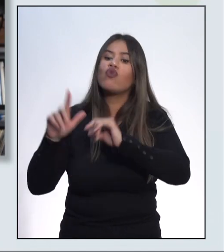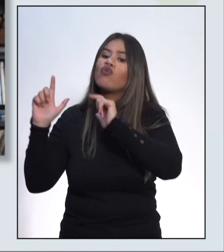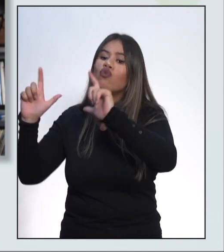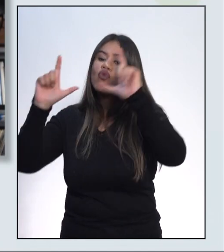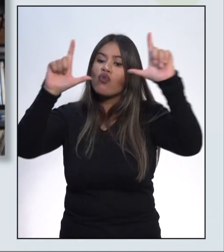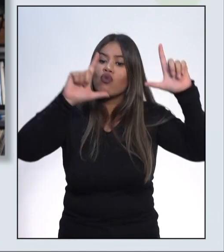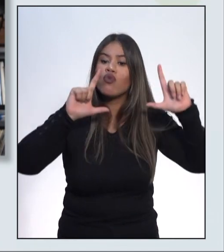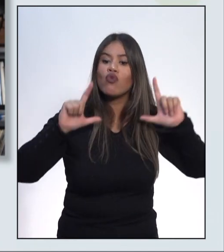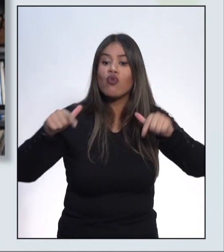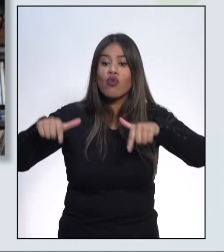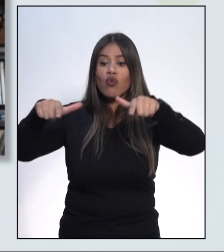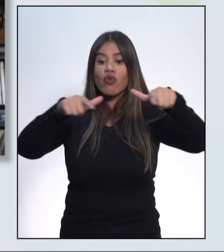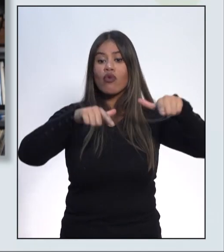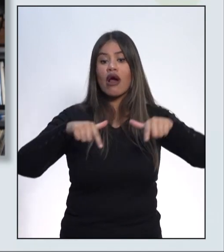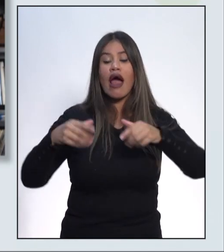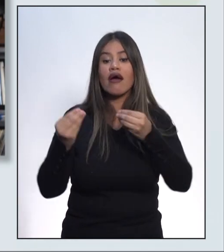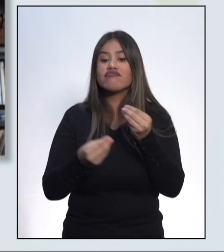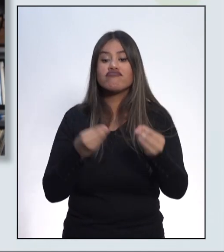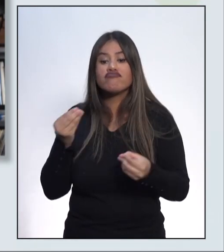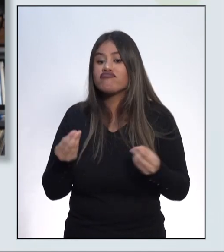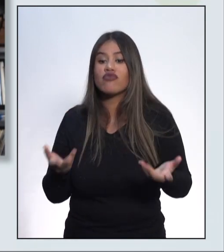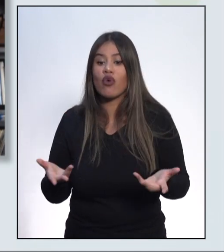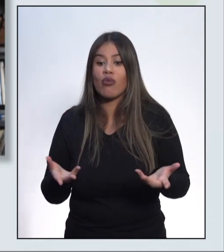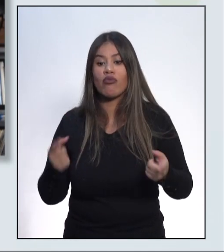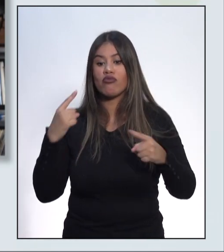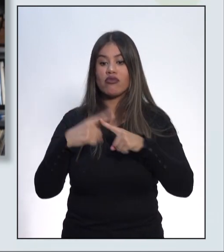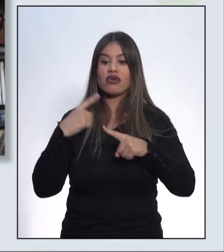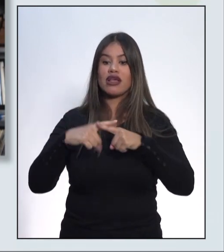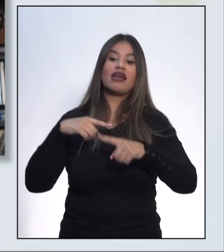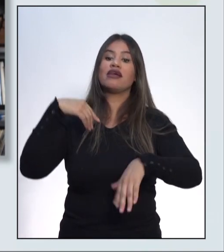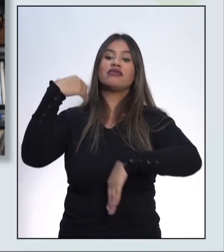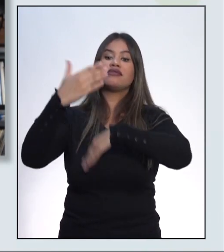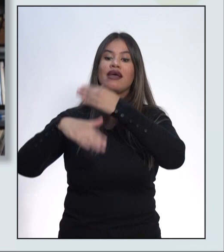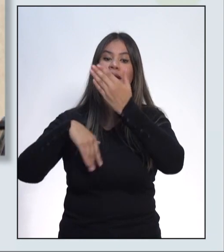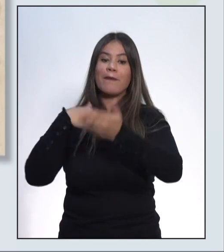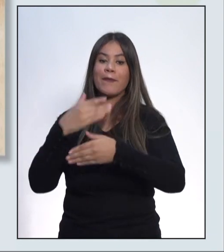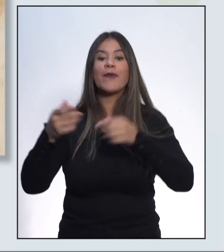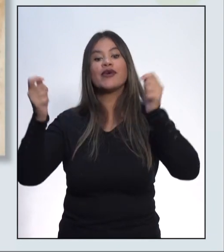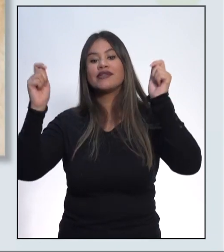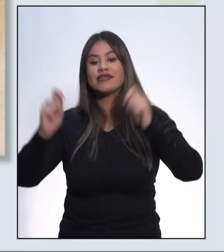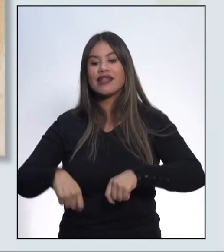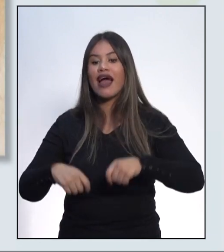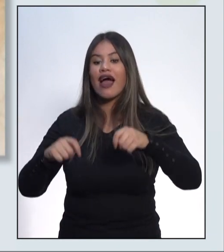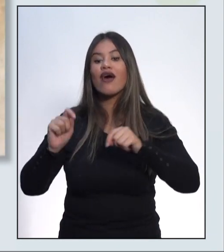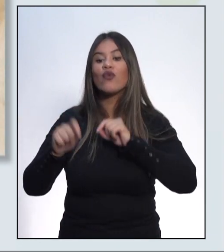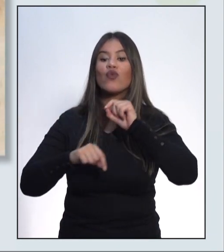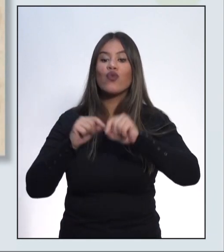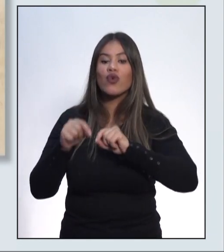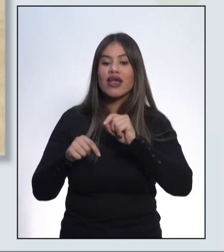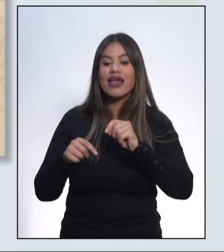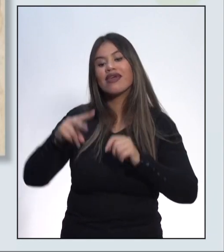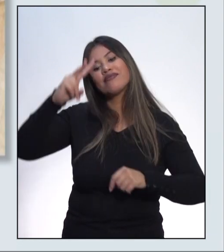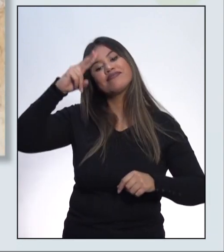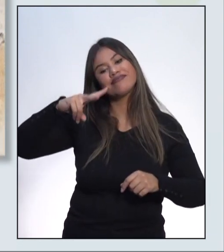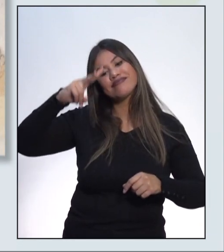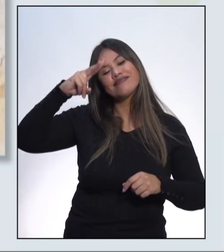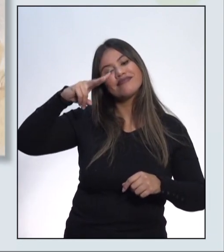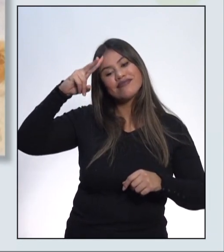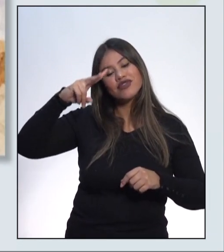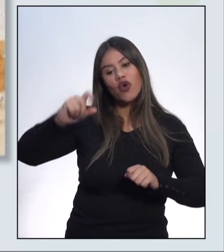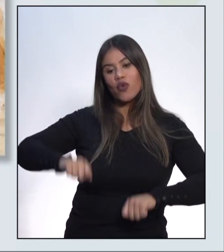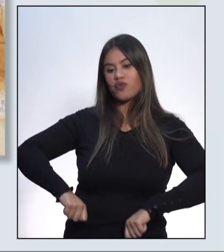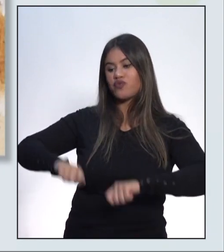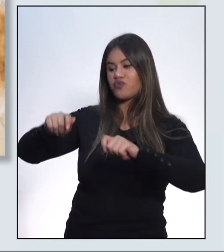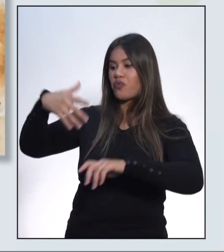estava presenciando, porque tudo isso lá na frente ele vai poder reproduzir e juntar numa história, numa